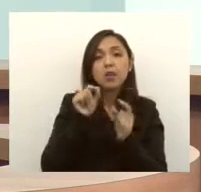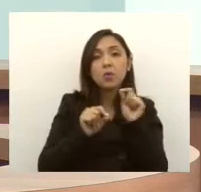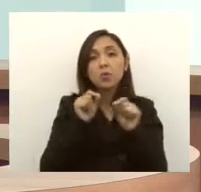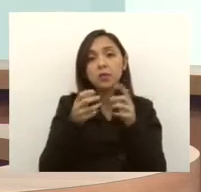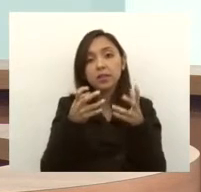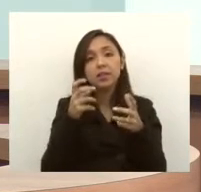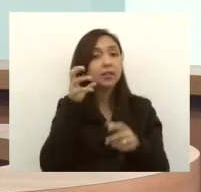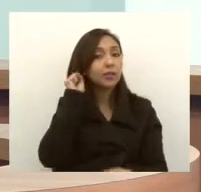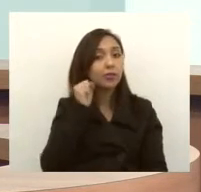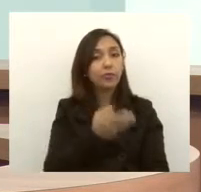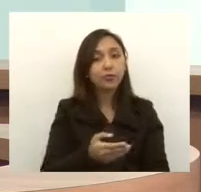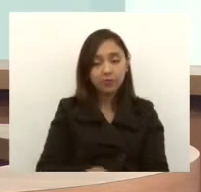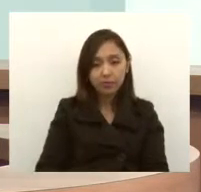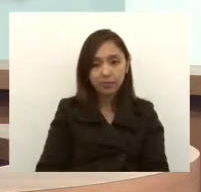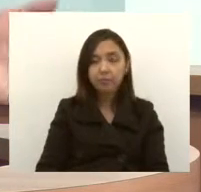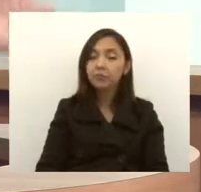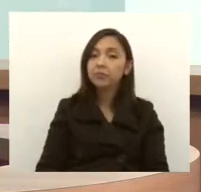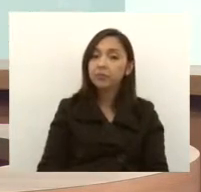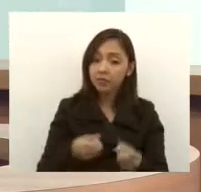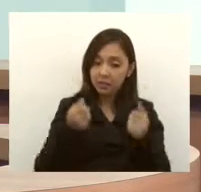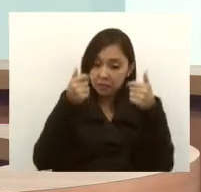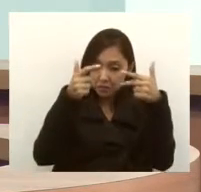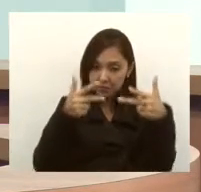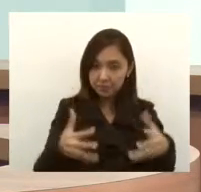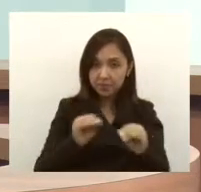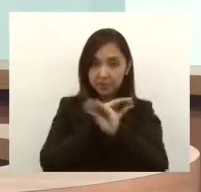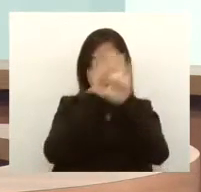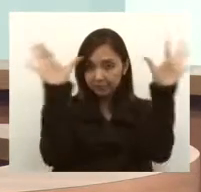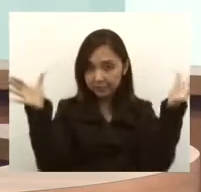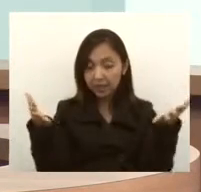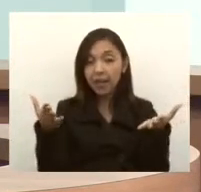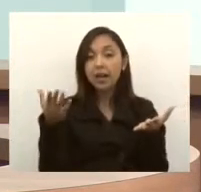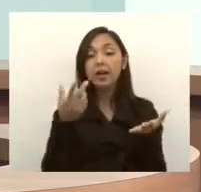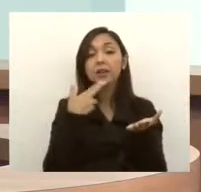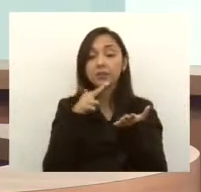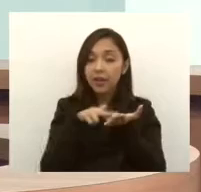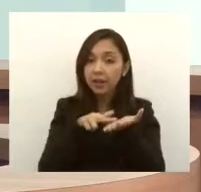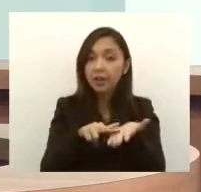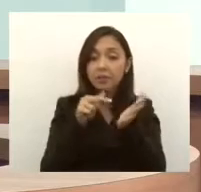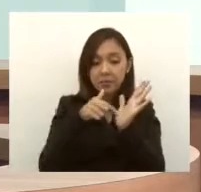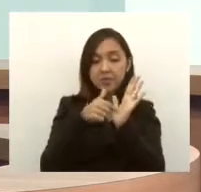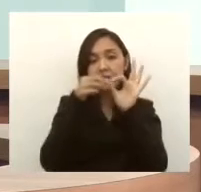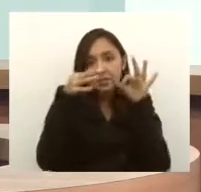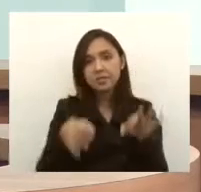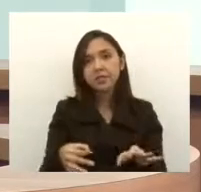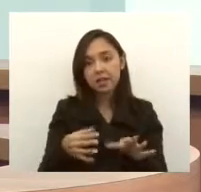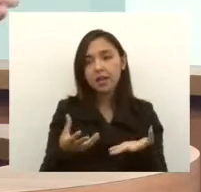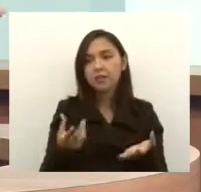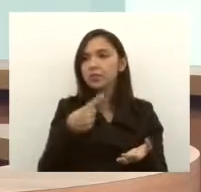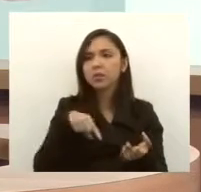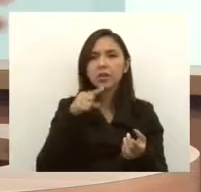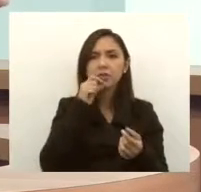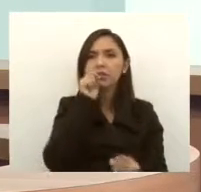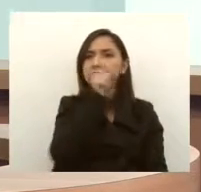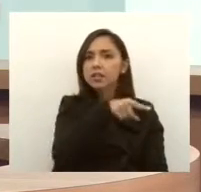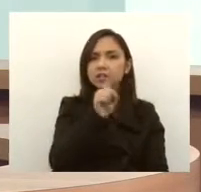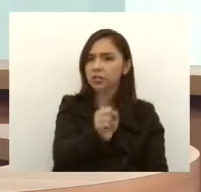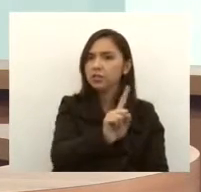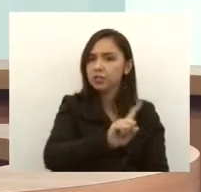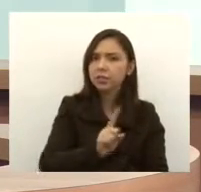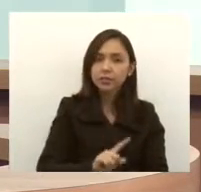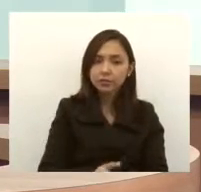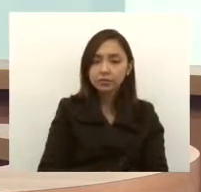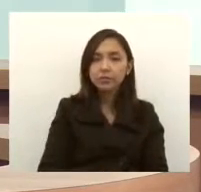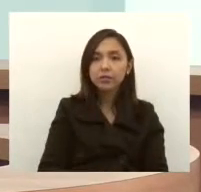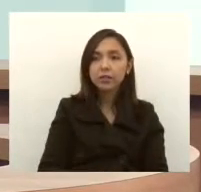quer. E se expresse com clareza, e encaminhe com clareza. Eu não estou aqui criticando o vereador A ou o vereador